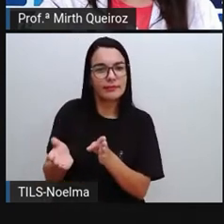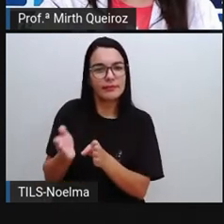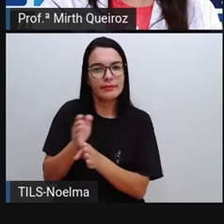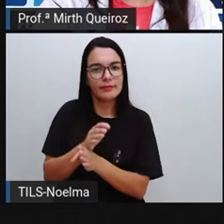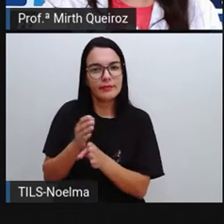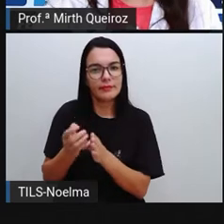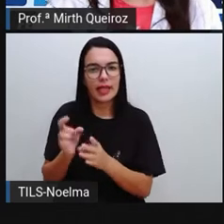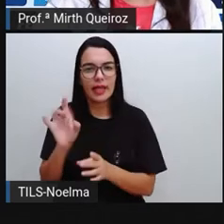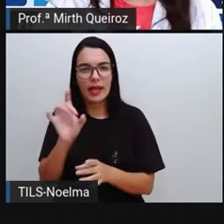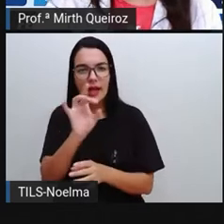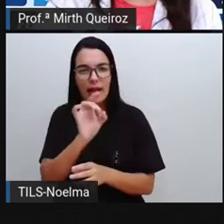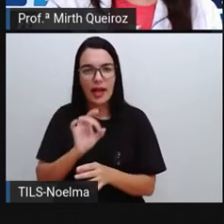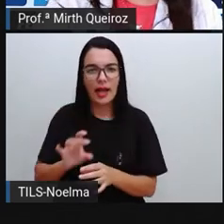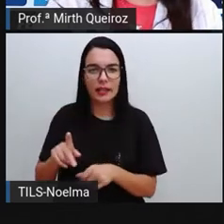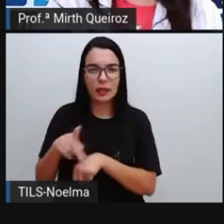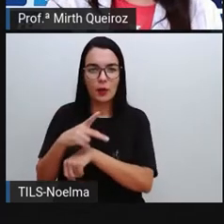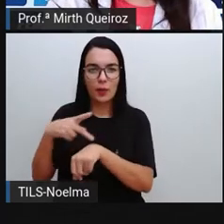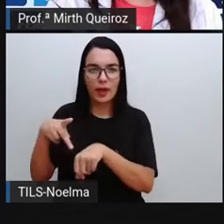né?